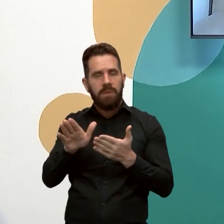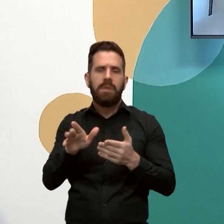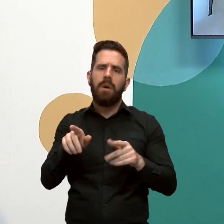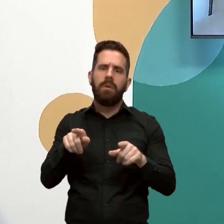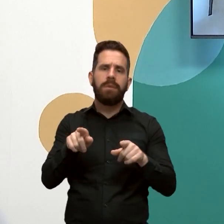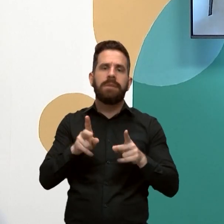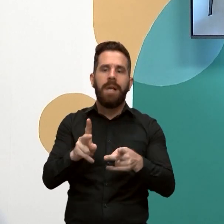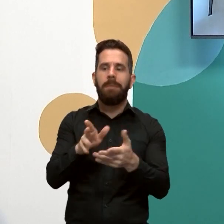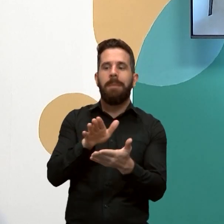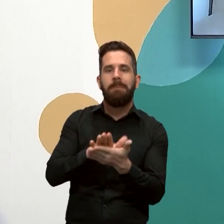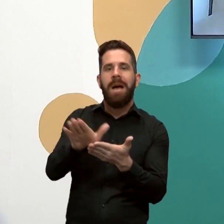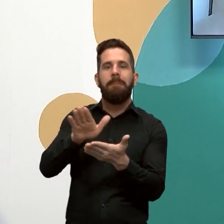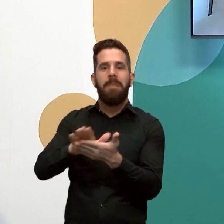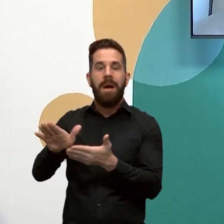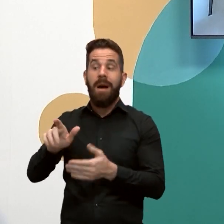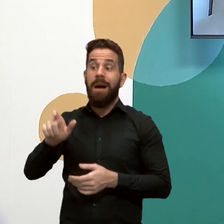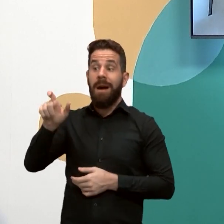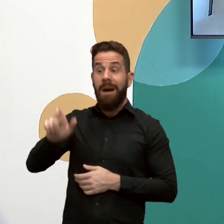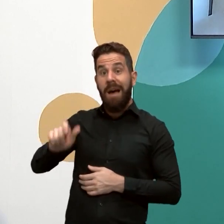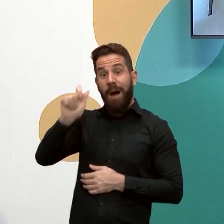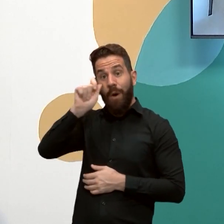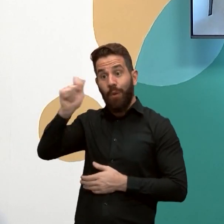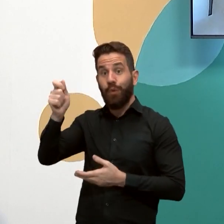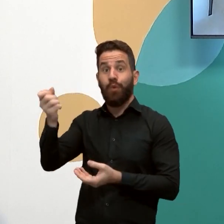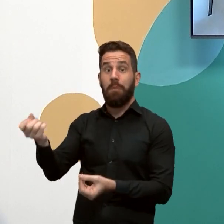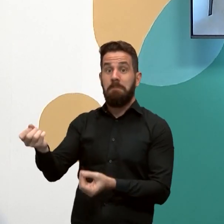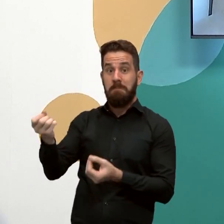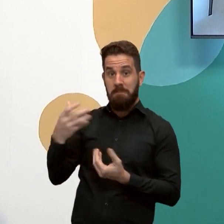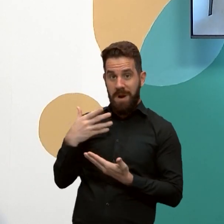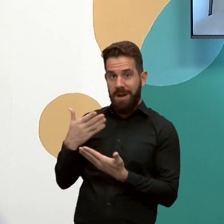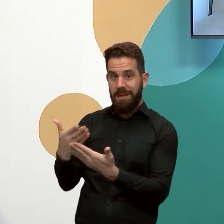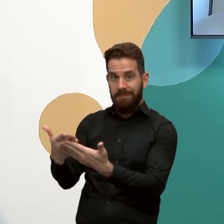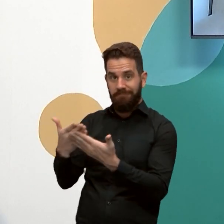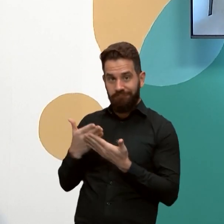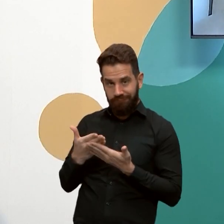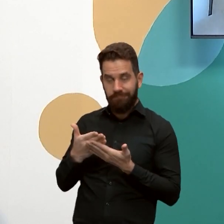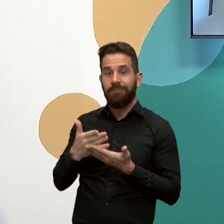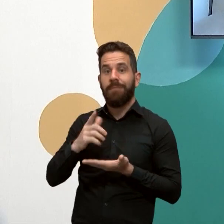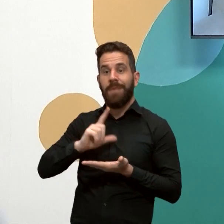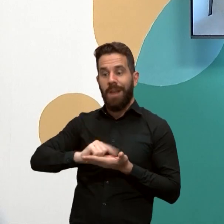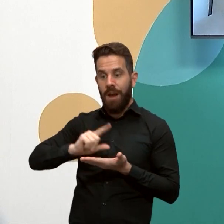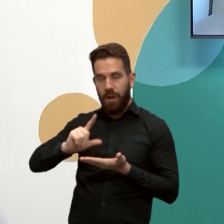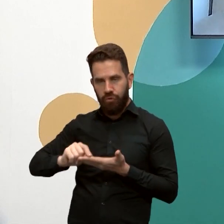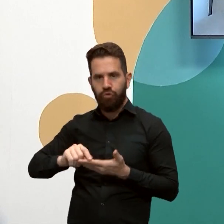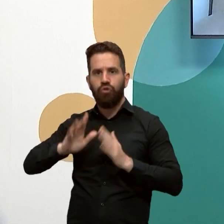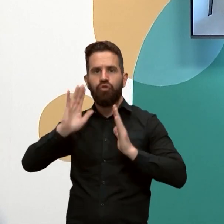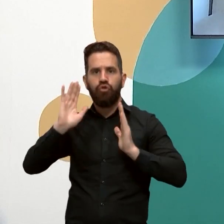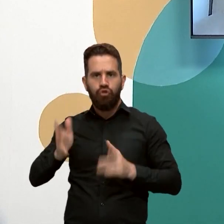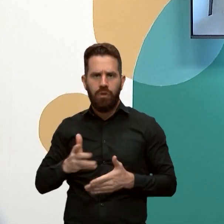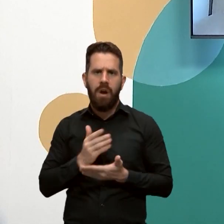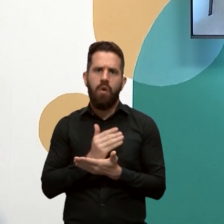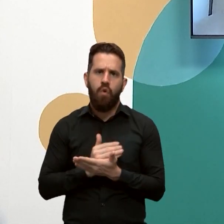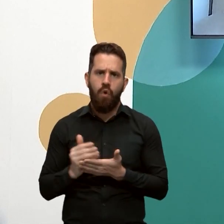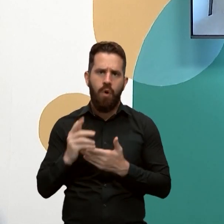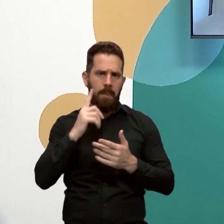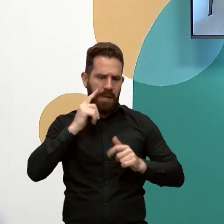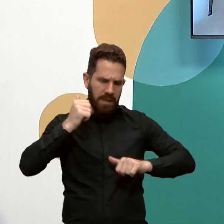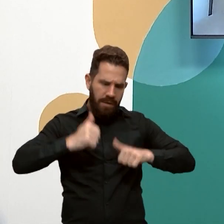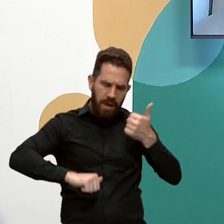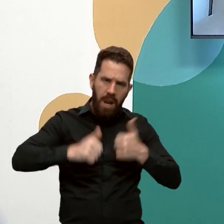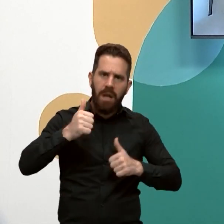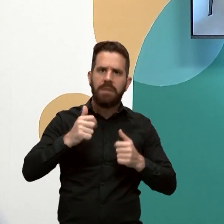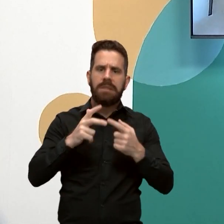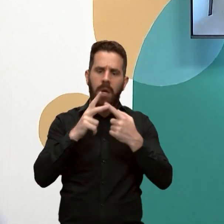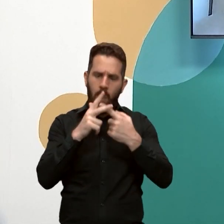Então, assim que os autores mandam o artigo, ele já vai passando por um processo de avaliação,